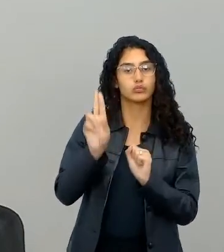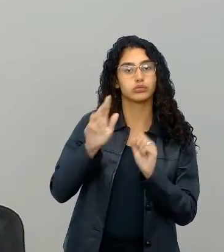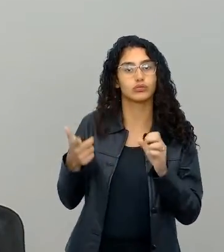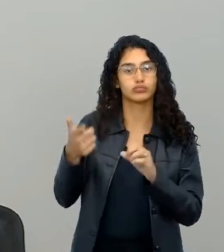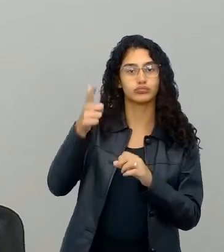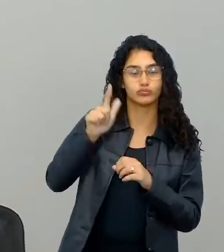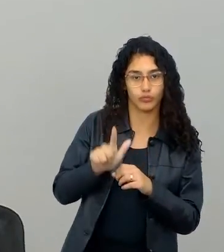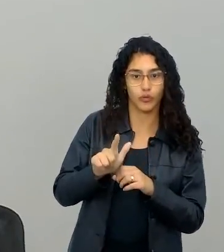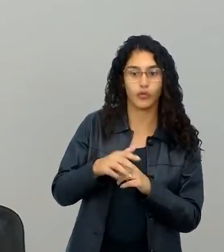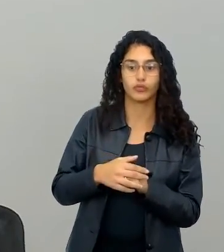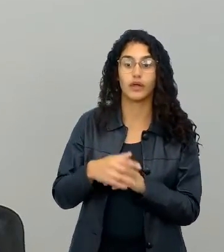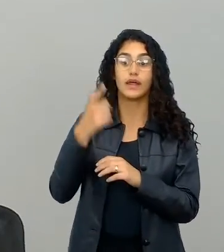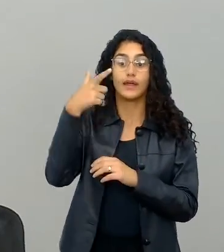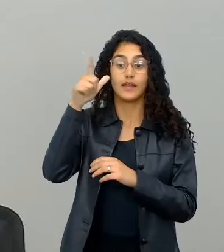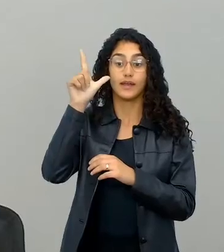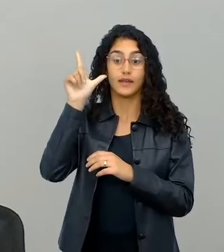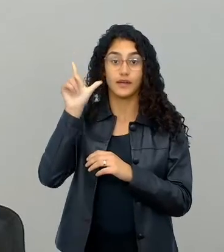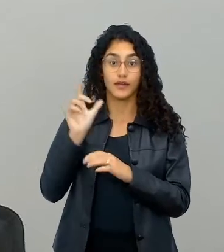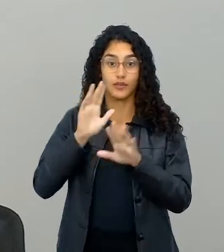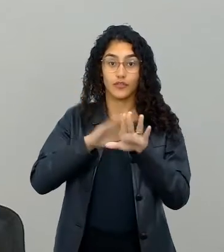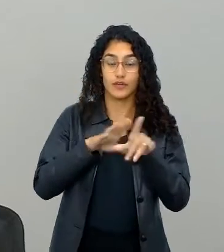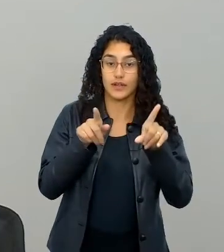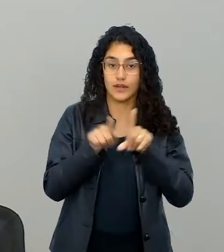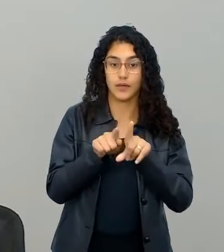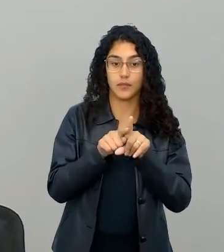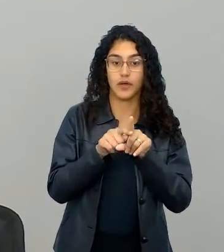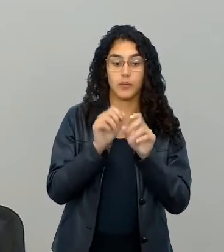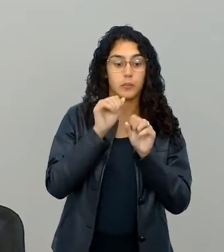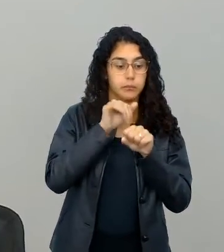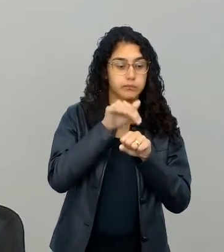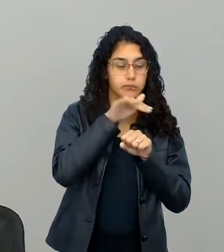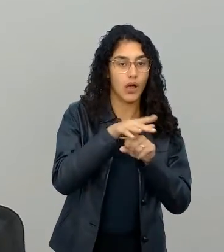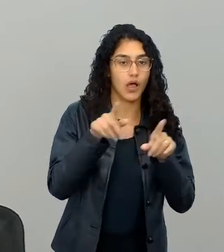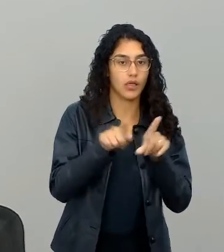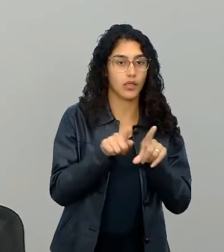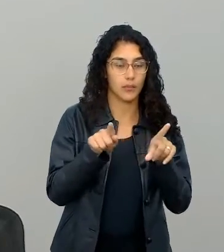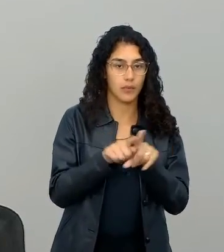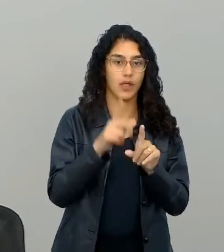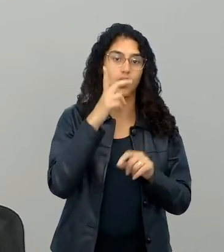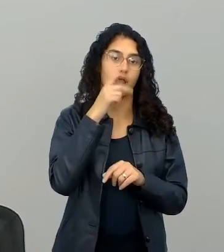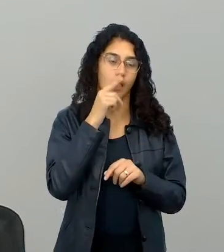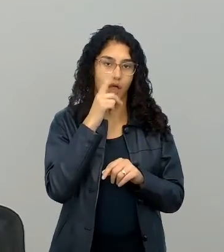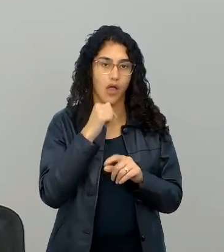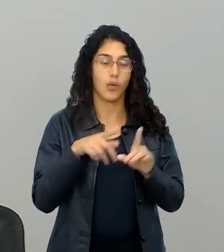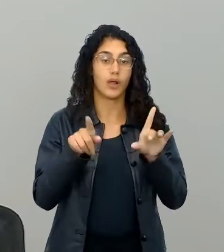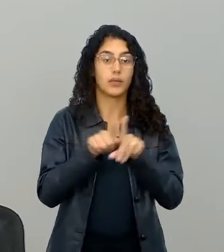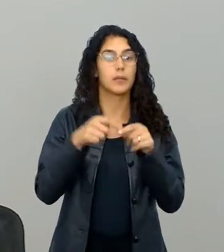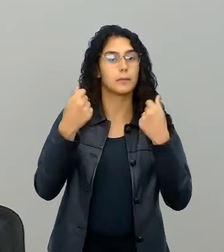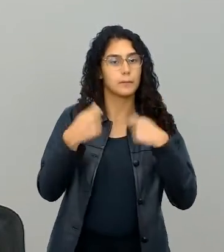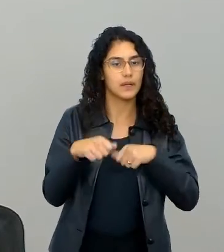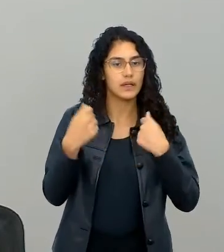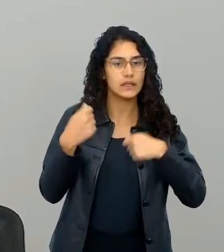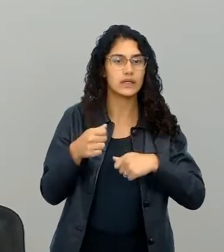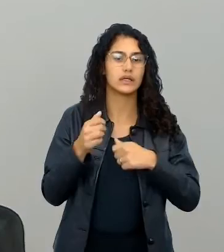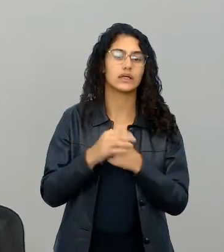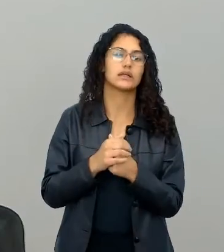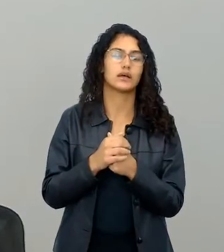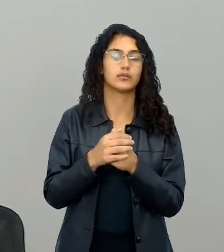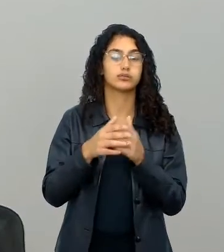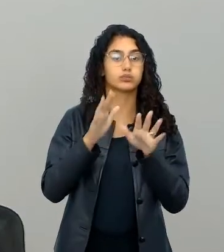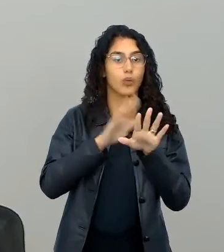reaproveitamento delas. E antes de fazer o despejo também, né, o descarte dessa água também, ela precisa dar